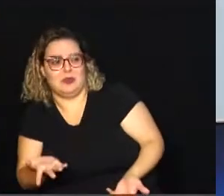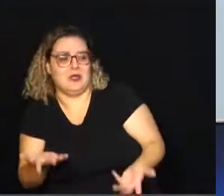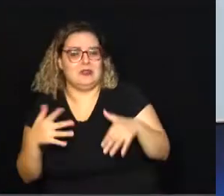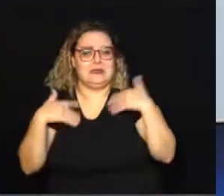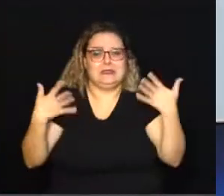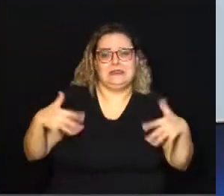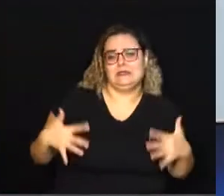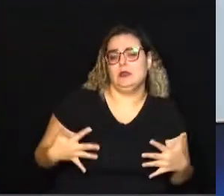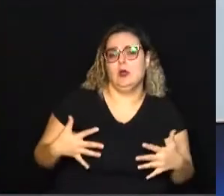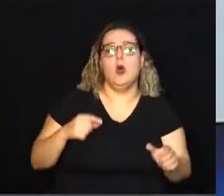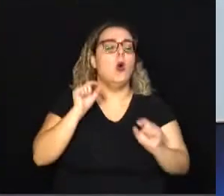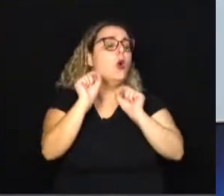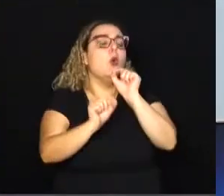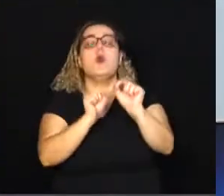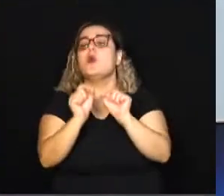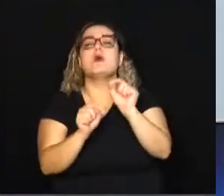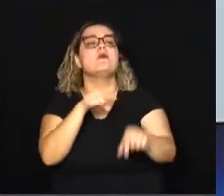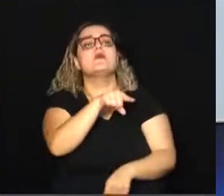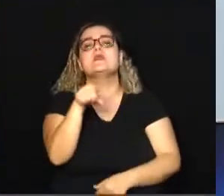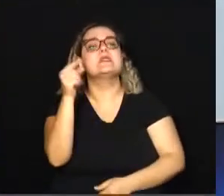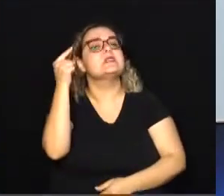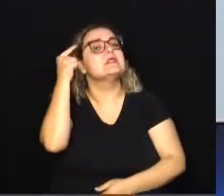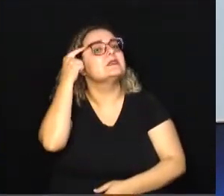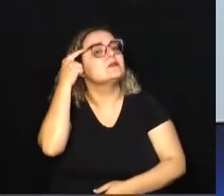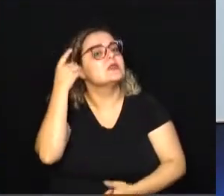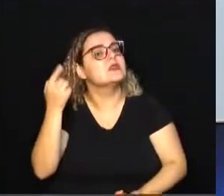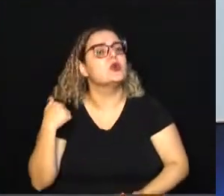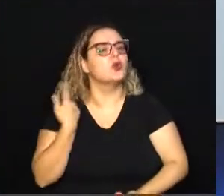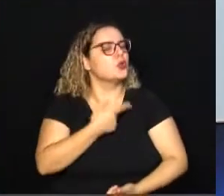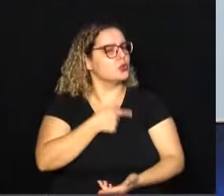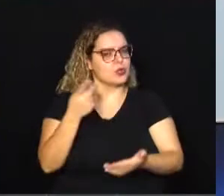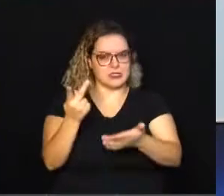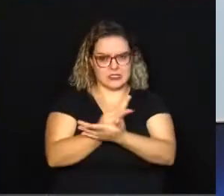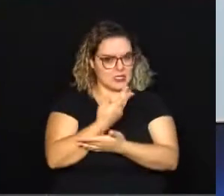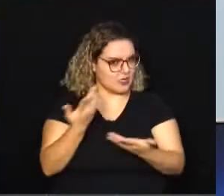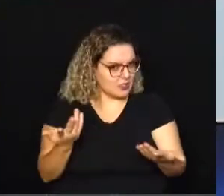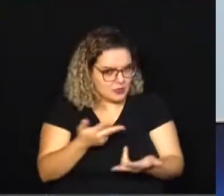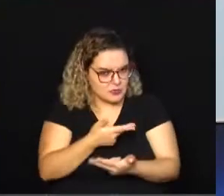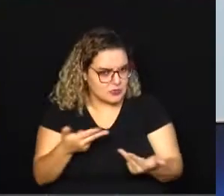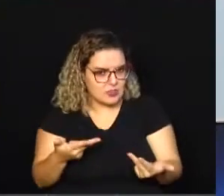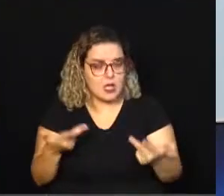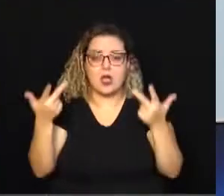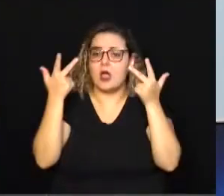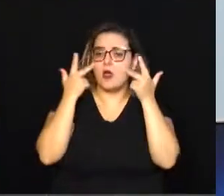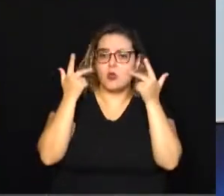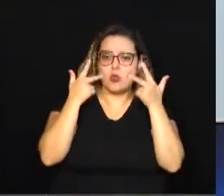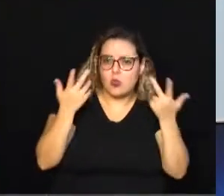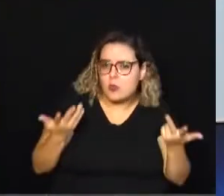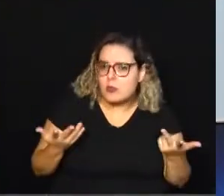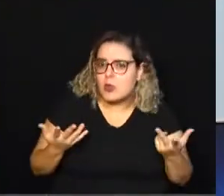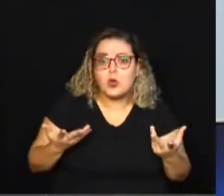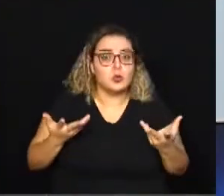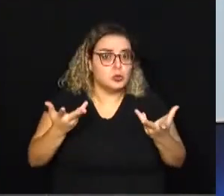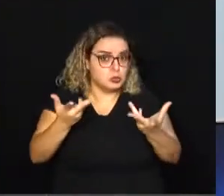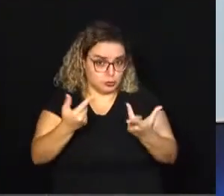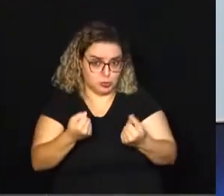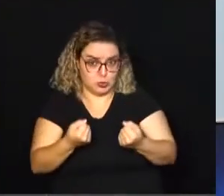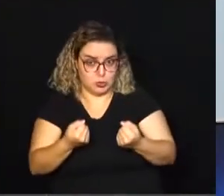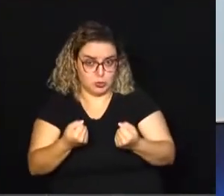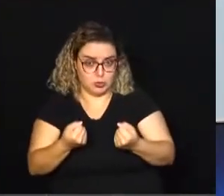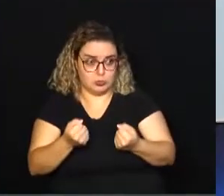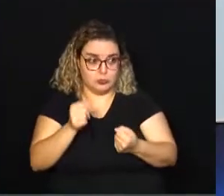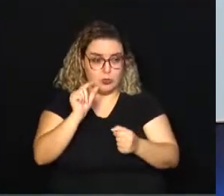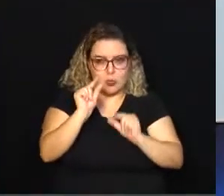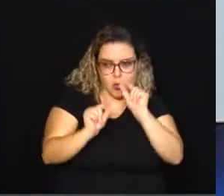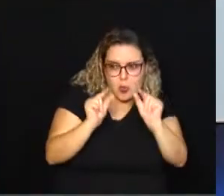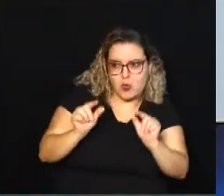O que vocês pensam de tudo isso? Nós erramos em algum ponto? É normal? Está todo mundo um pouco certo?